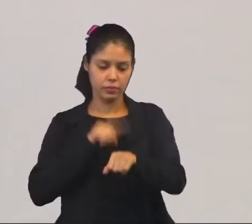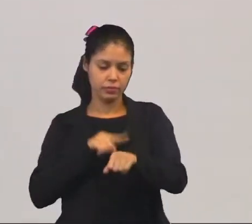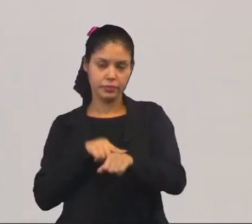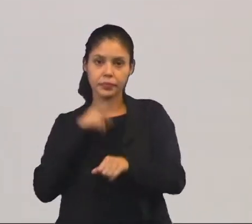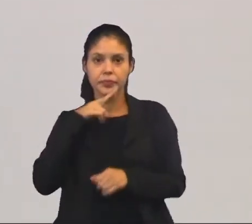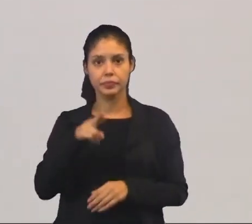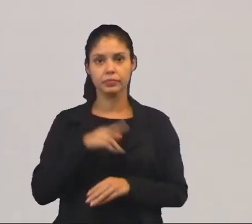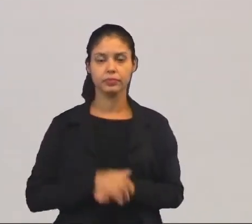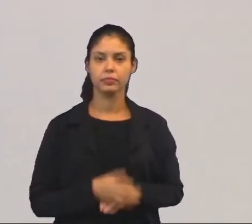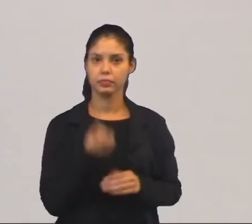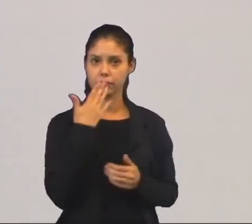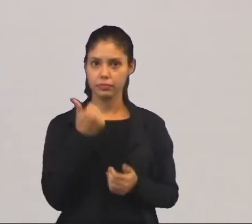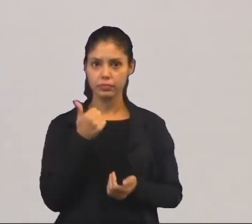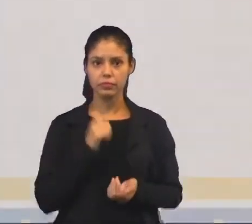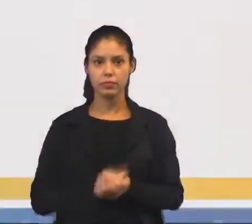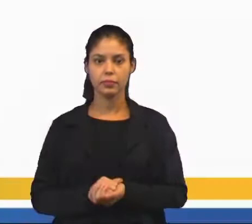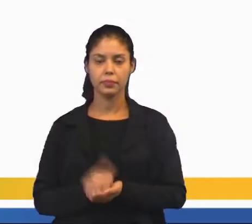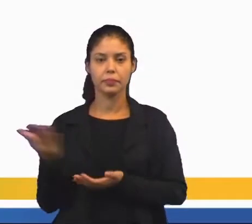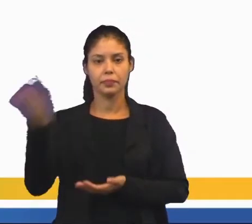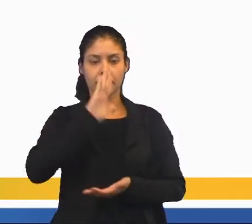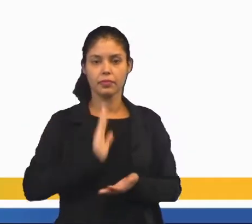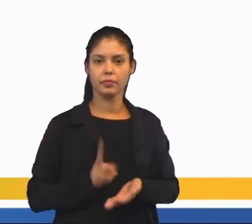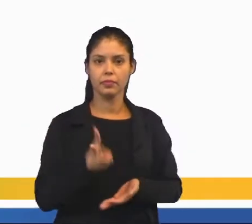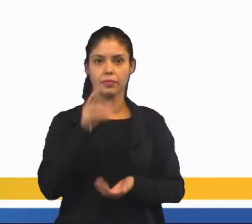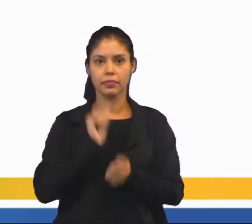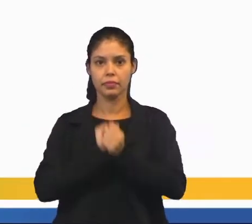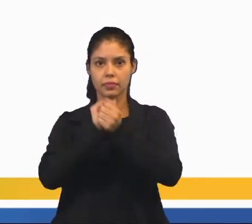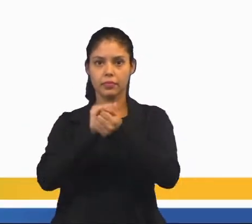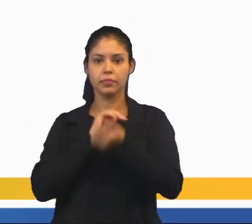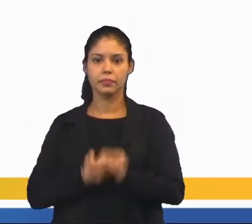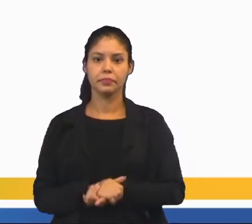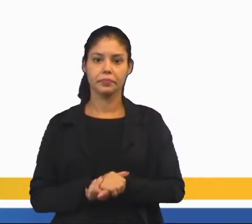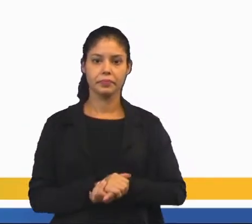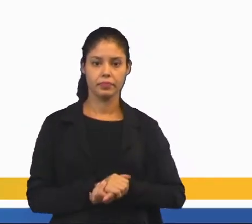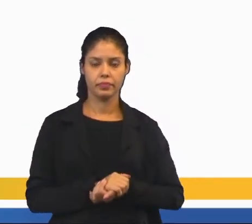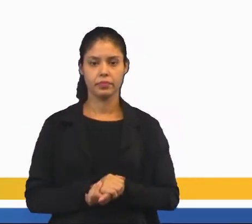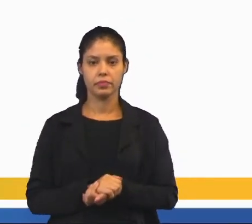para a resposta, tá bom? Então, vamos lá prosseguir juntos.